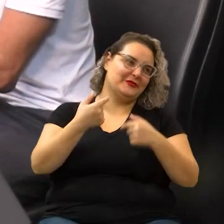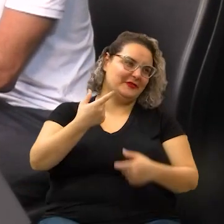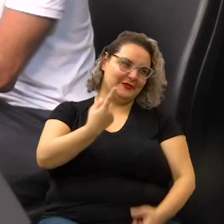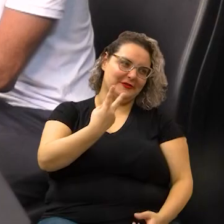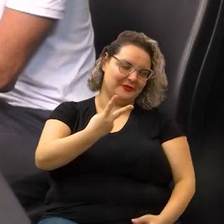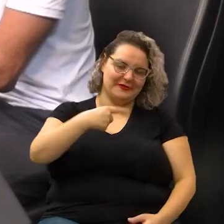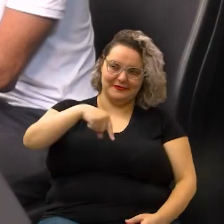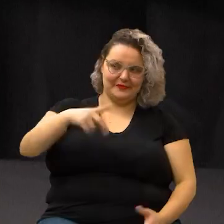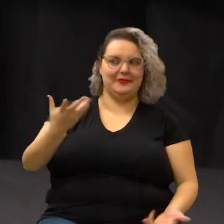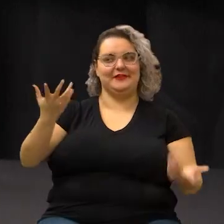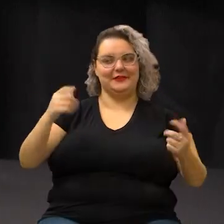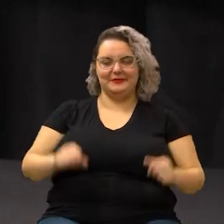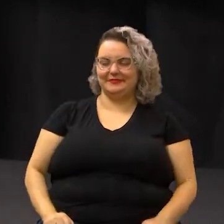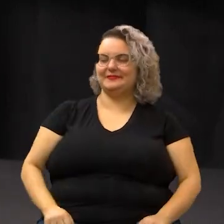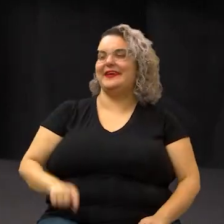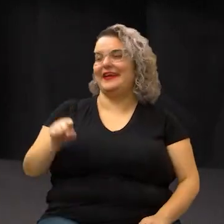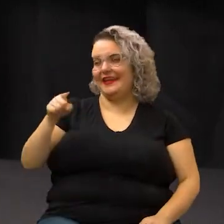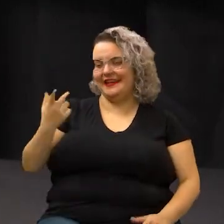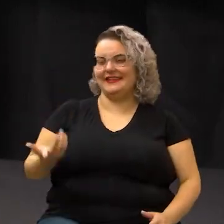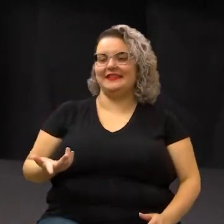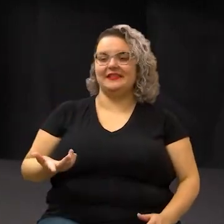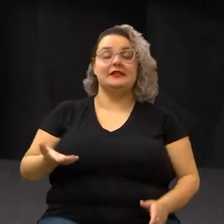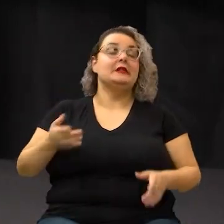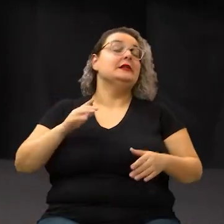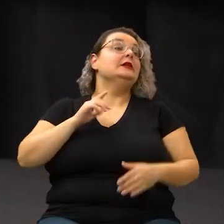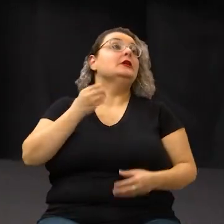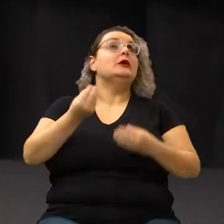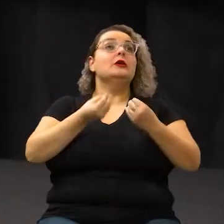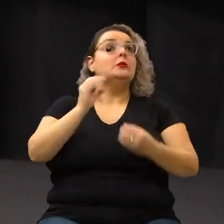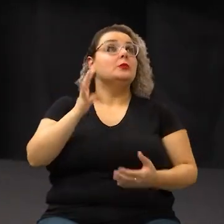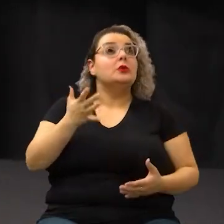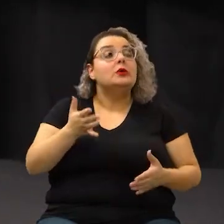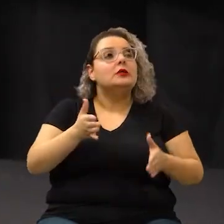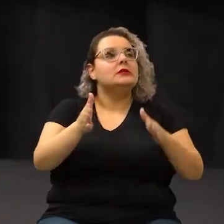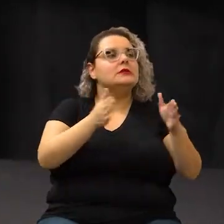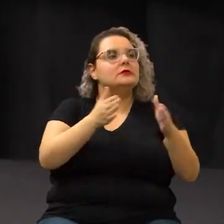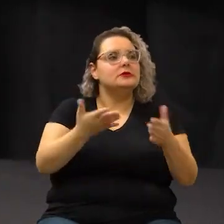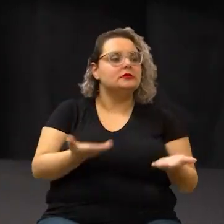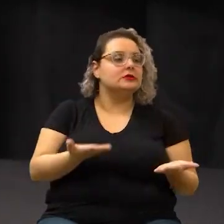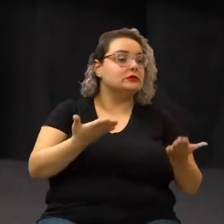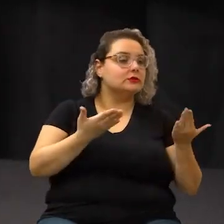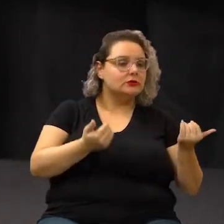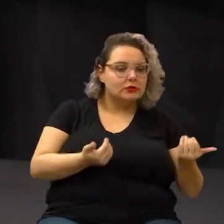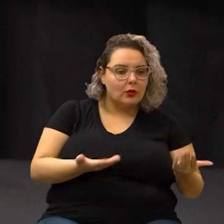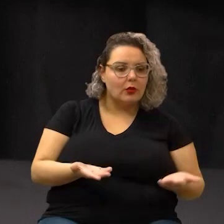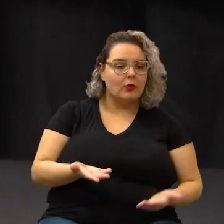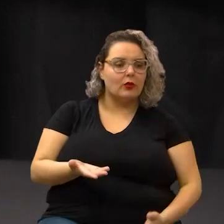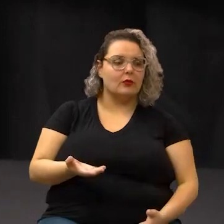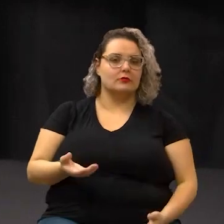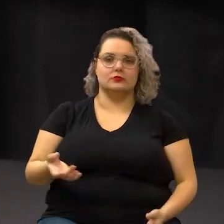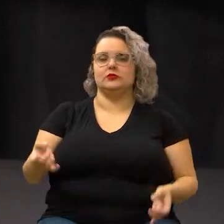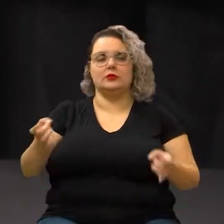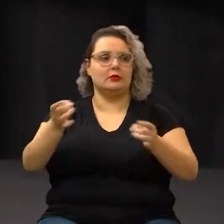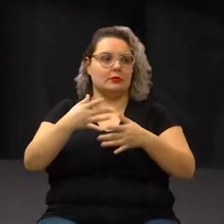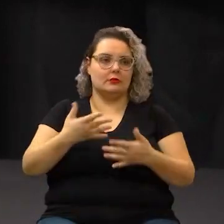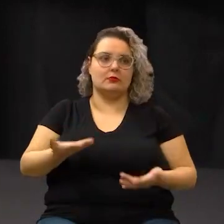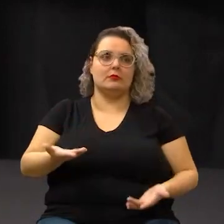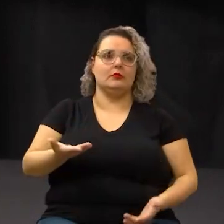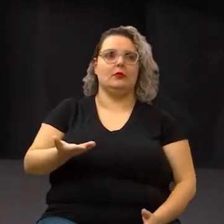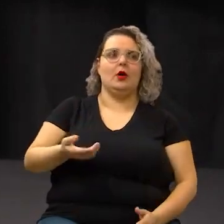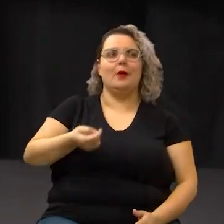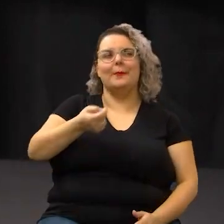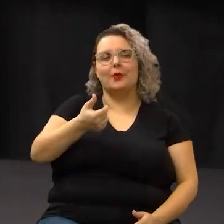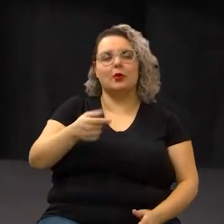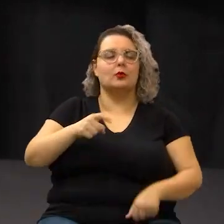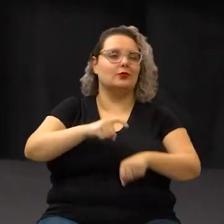ficou o relacionamento depois desse período, dessa questão tão nova? Você praticamente tinha acabado, né? Há pouco tempo